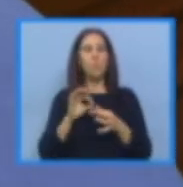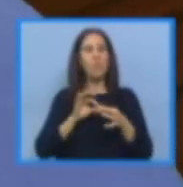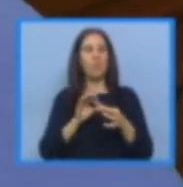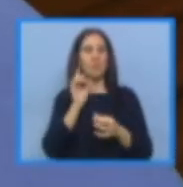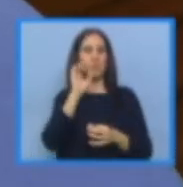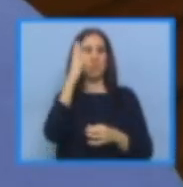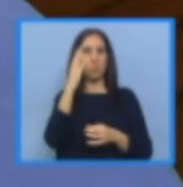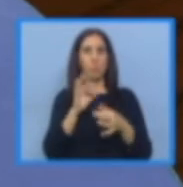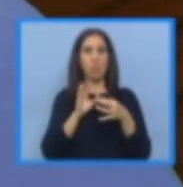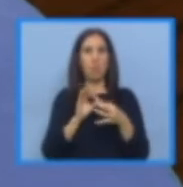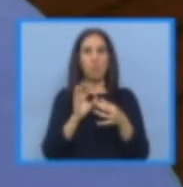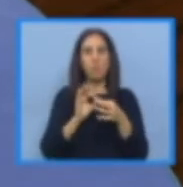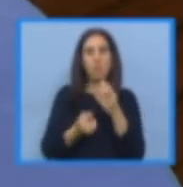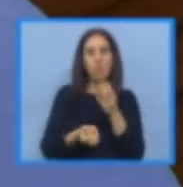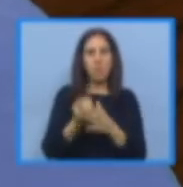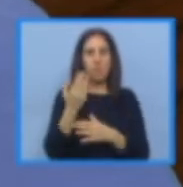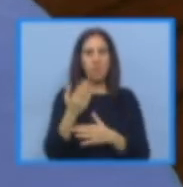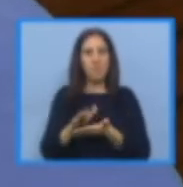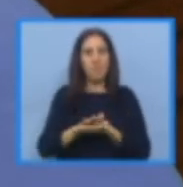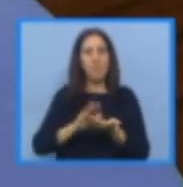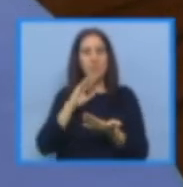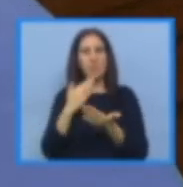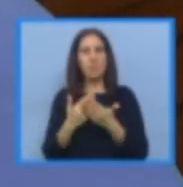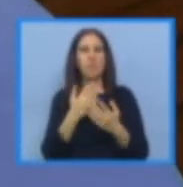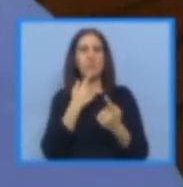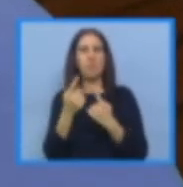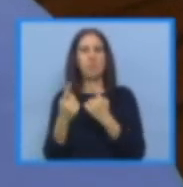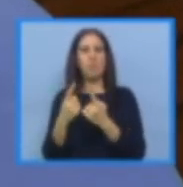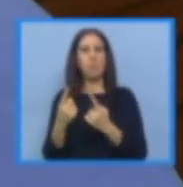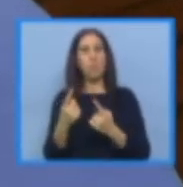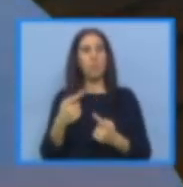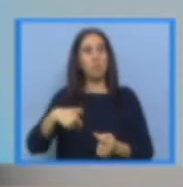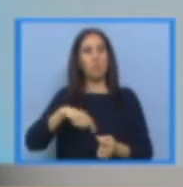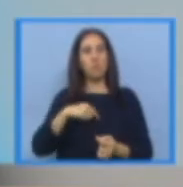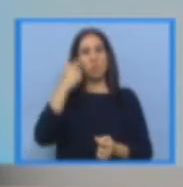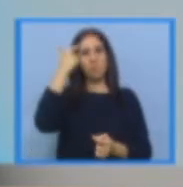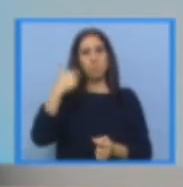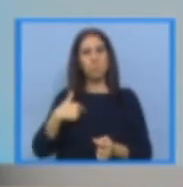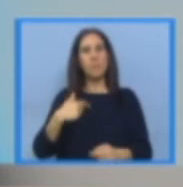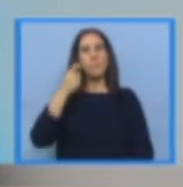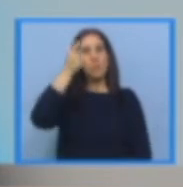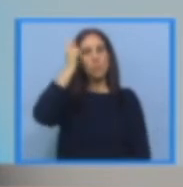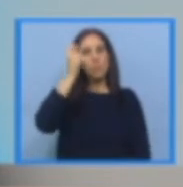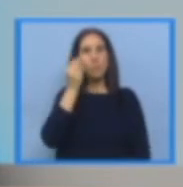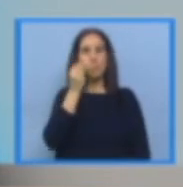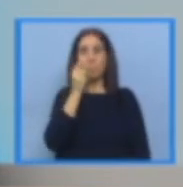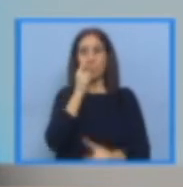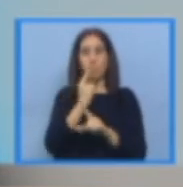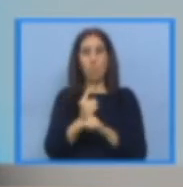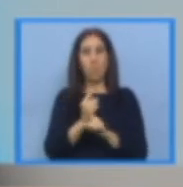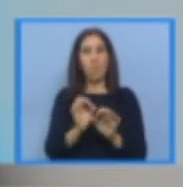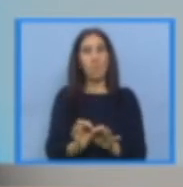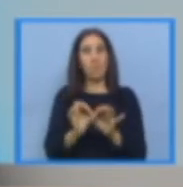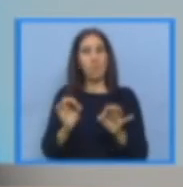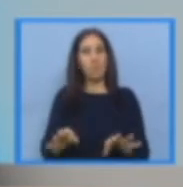Da unidade, de criar unidade e de criar bases para um diálogo onde nós sabemos respeitar o que é comum e